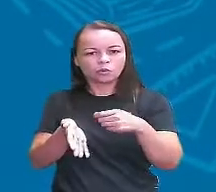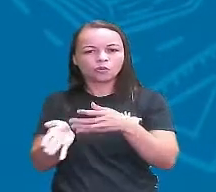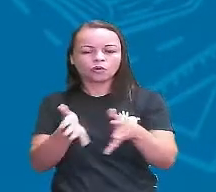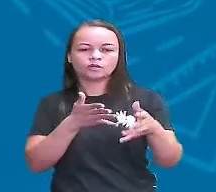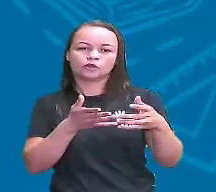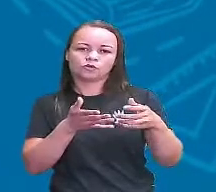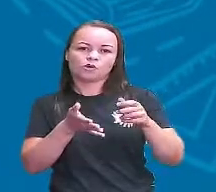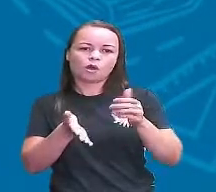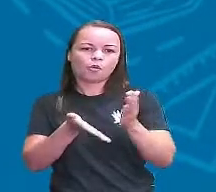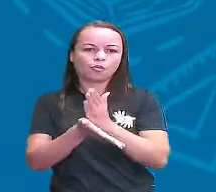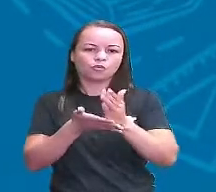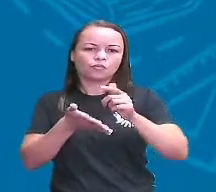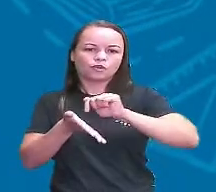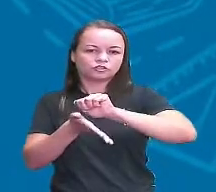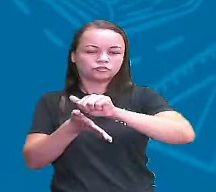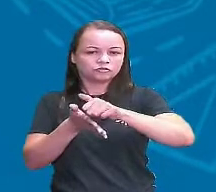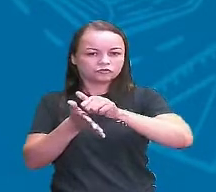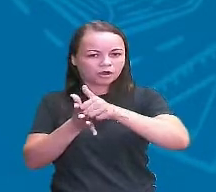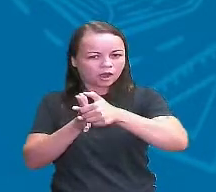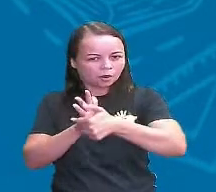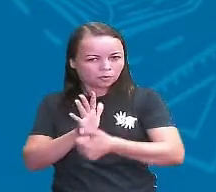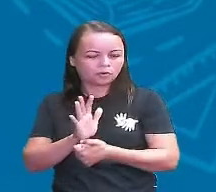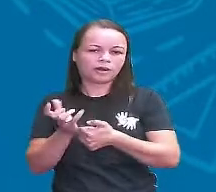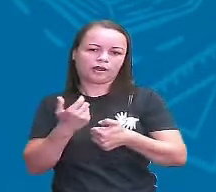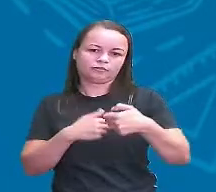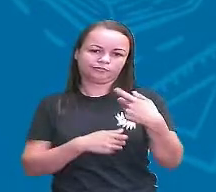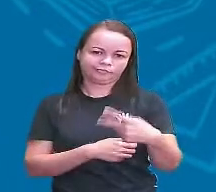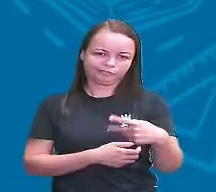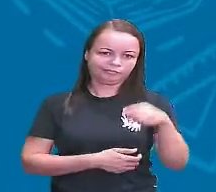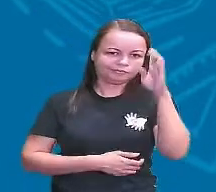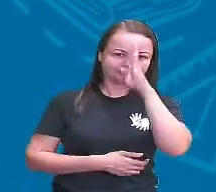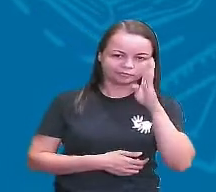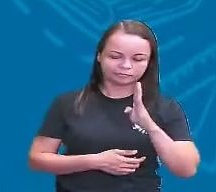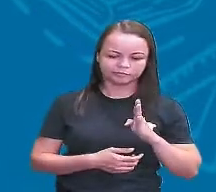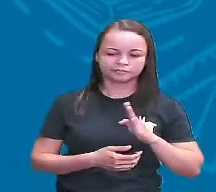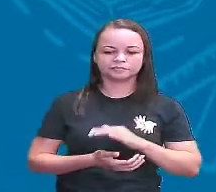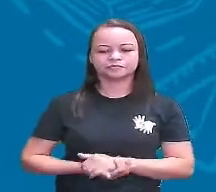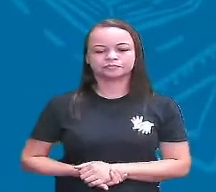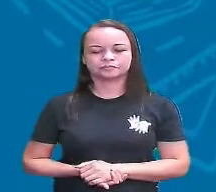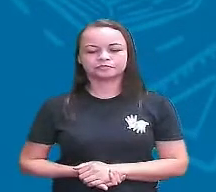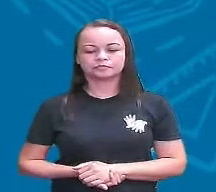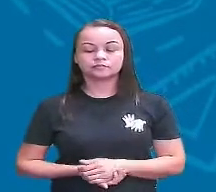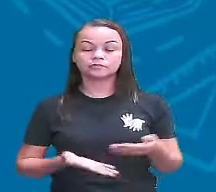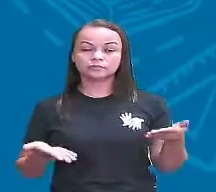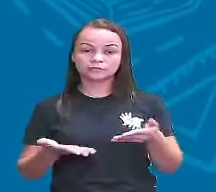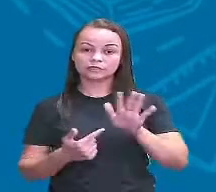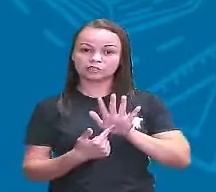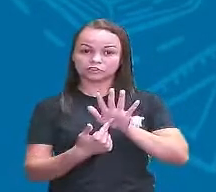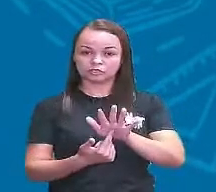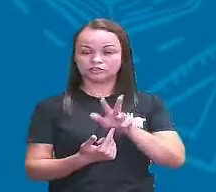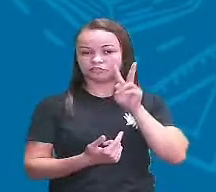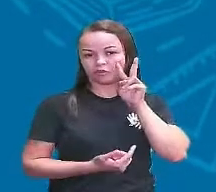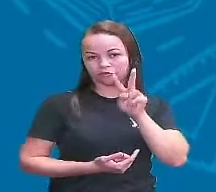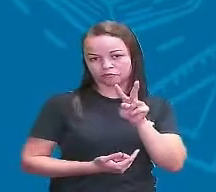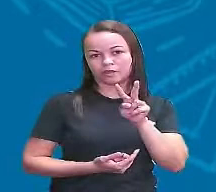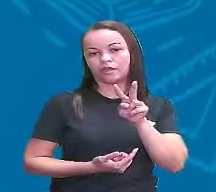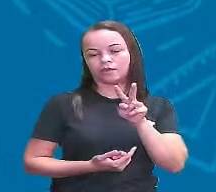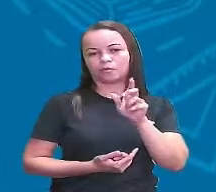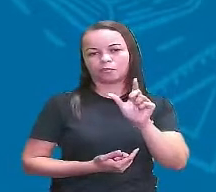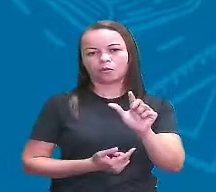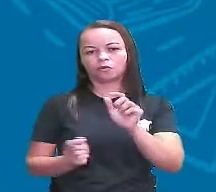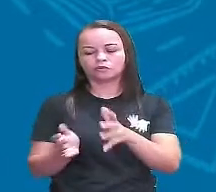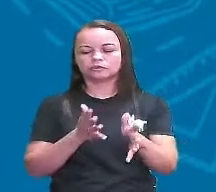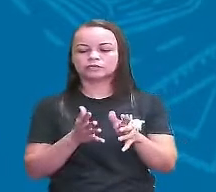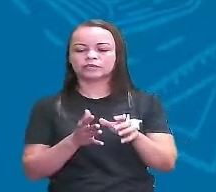no Brasil. Aí aqui, ó. A gente vai ver um pouquinho sobre quem foi Esopo,